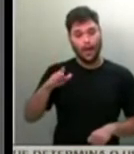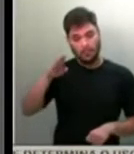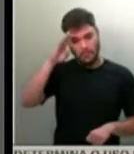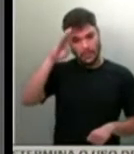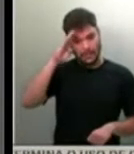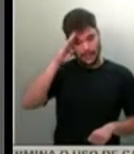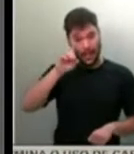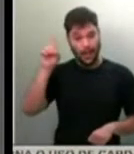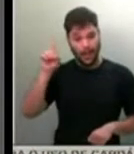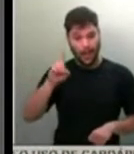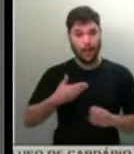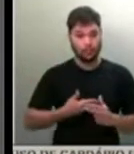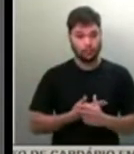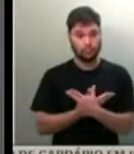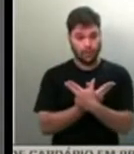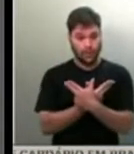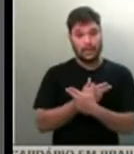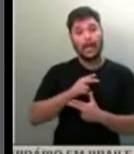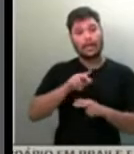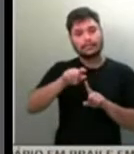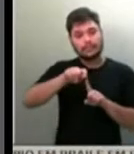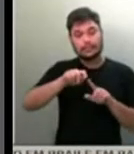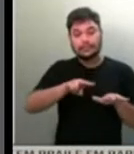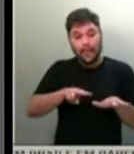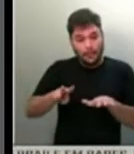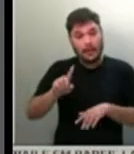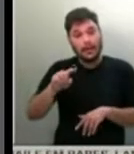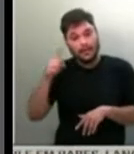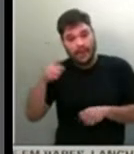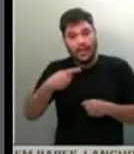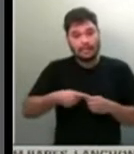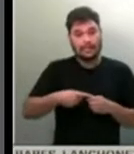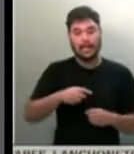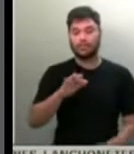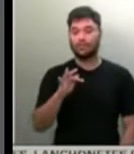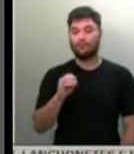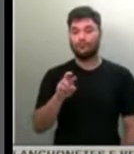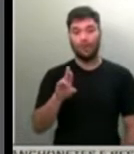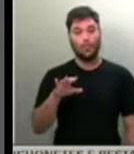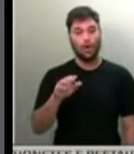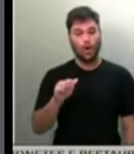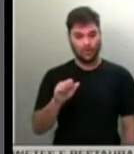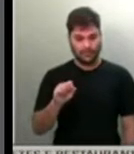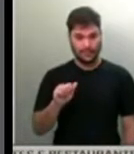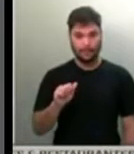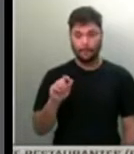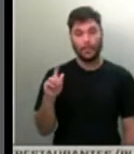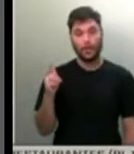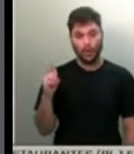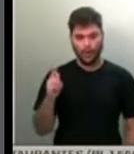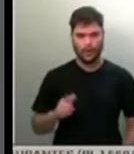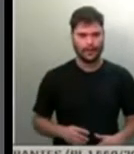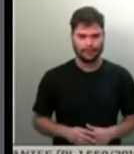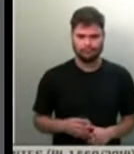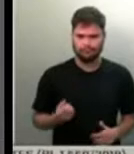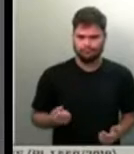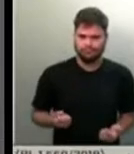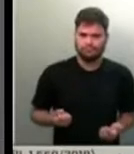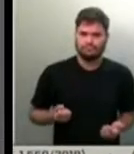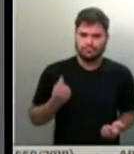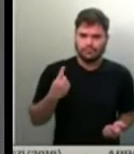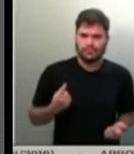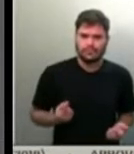forças. Será na semana que vem em Formosa, Goiás. Que forma peculiar